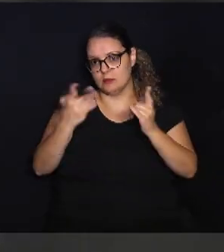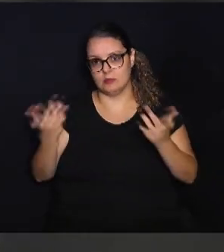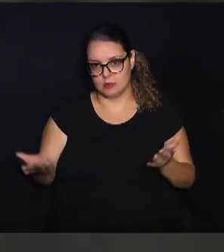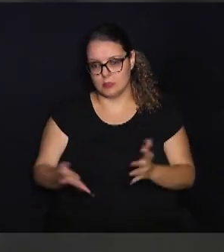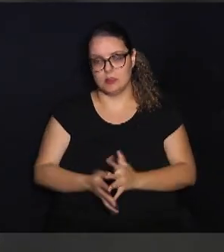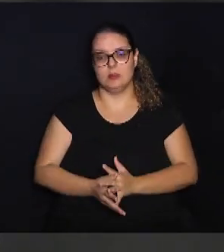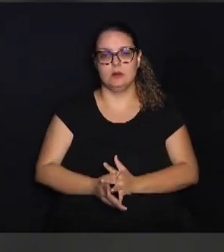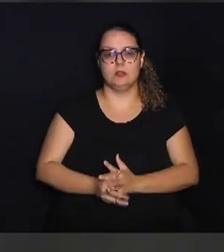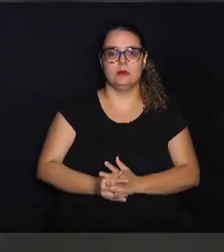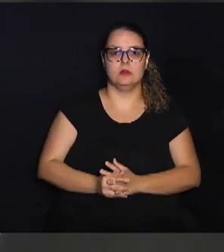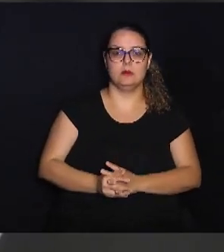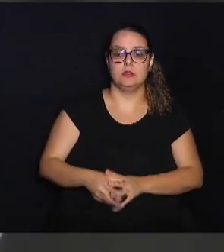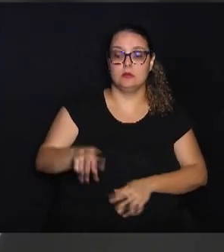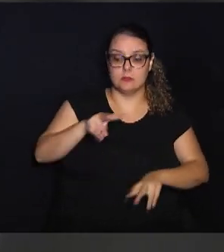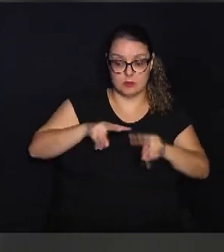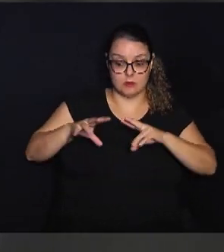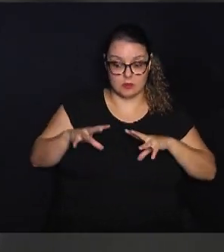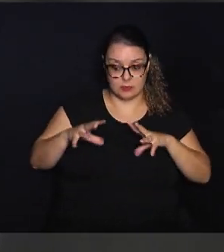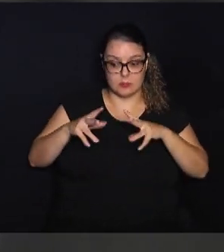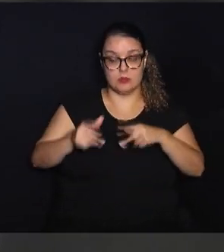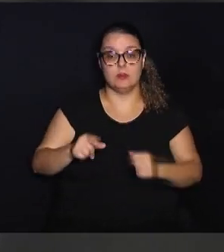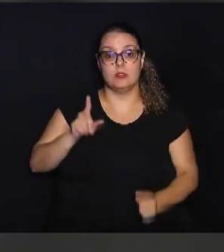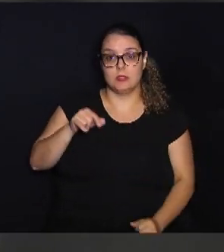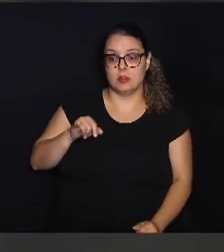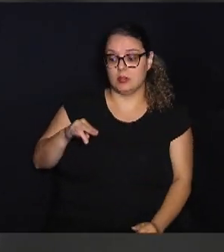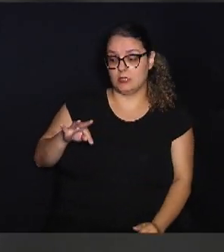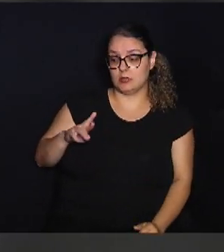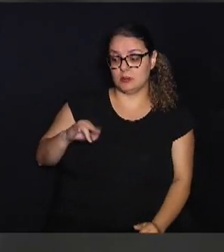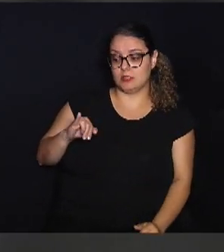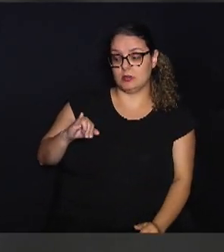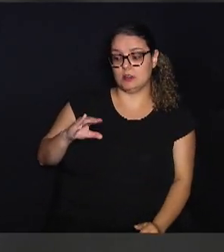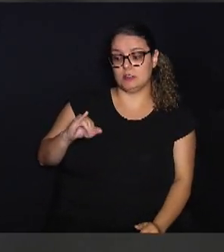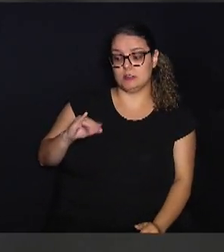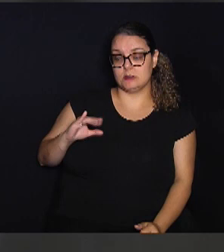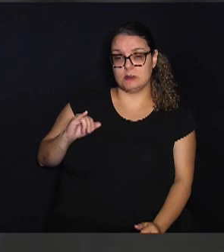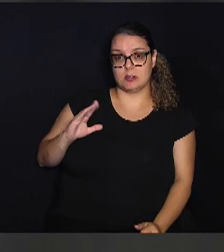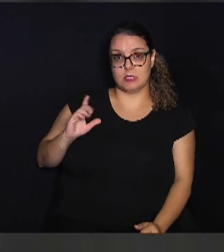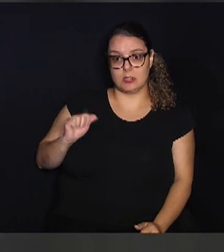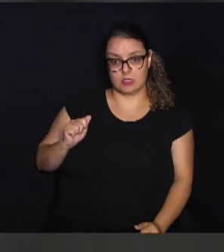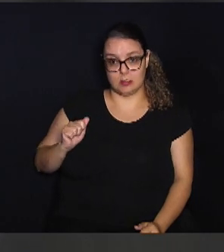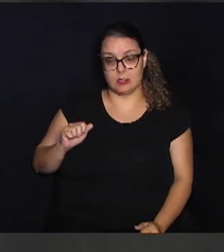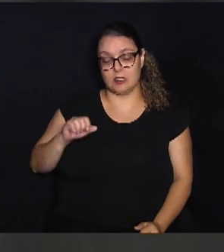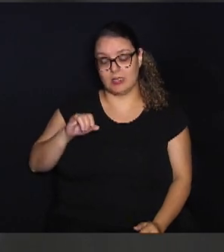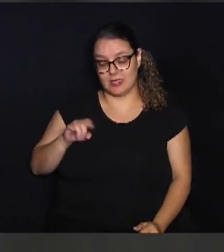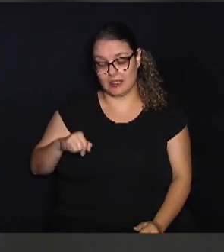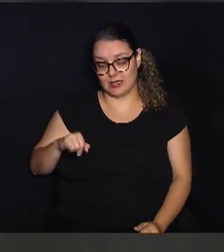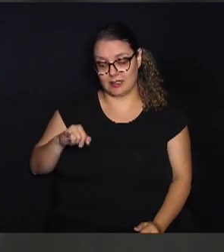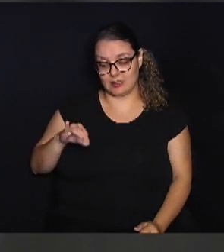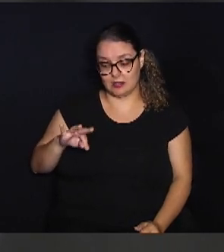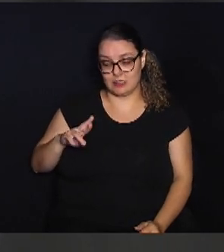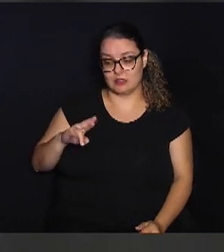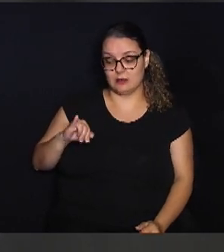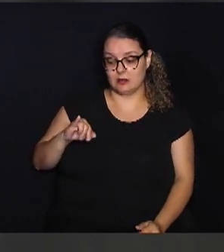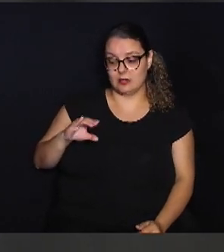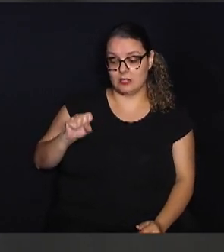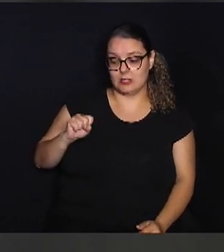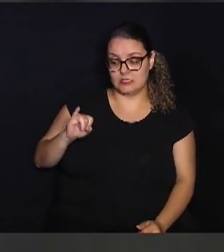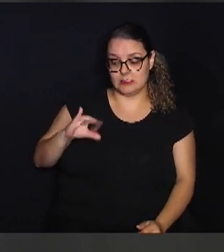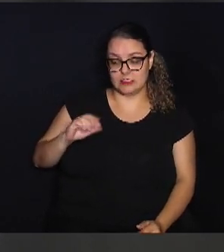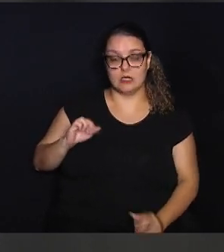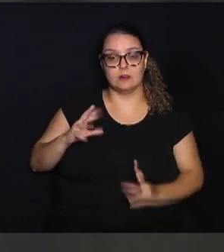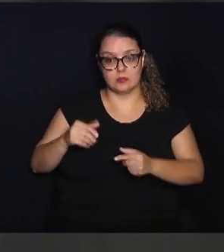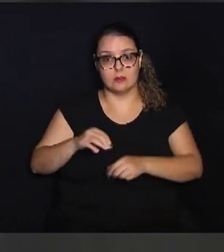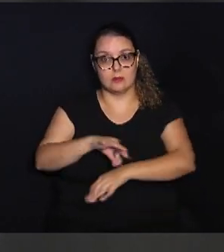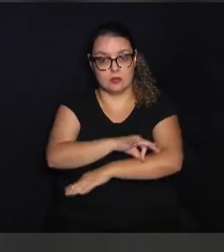Então essa visão do todo, né, que é intrínseca a todo arquiteto, principalmente no urbanista, que aí ele tem essa visão para a cidade como um todo, não